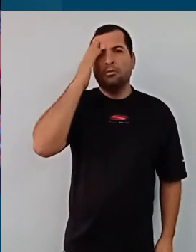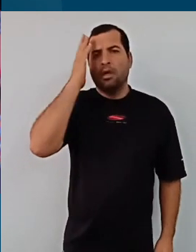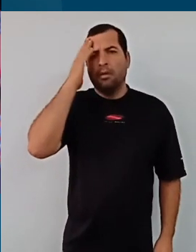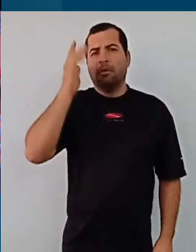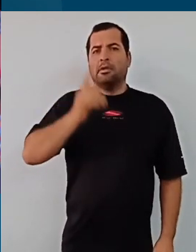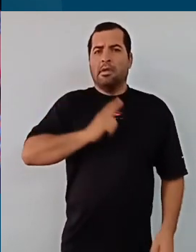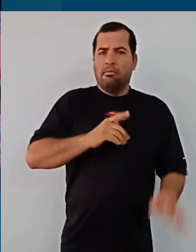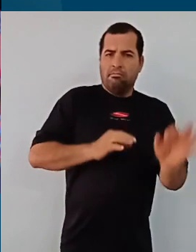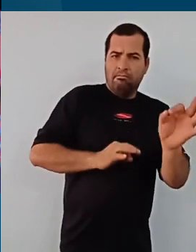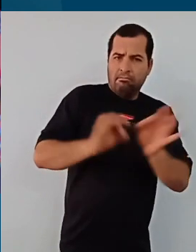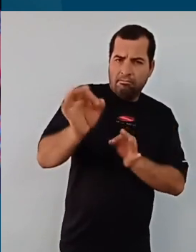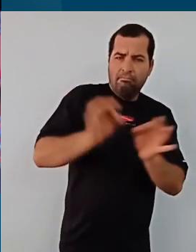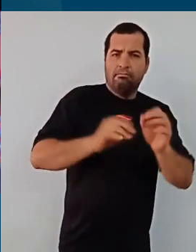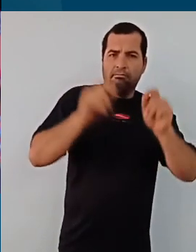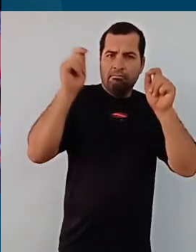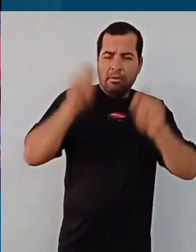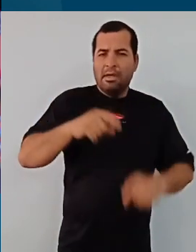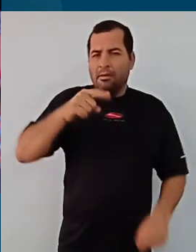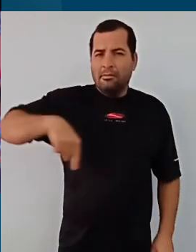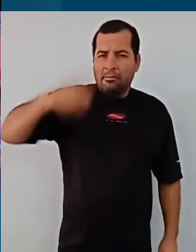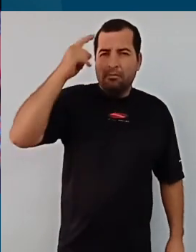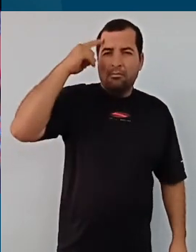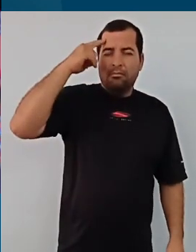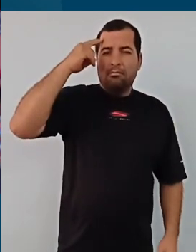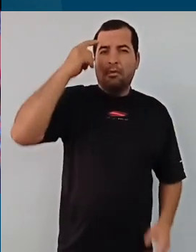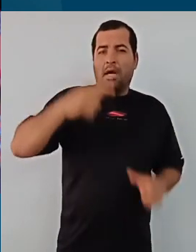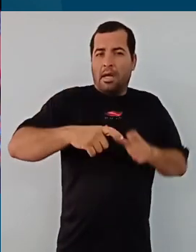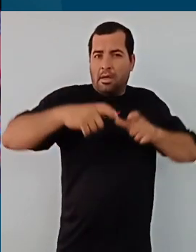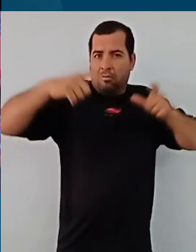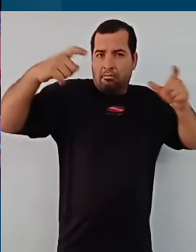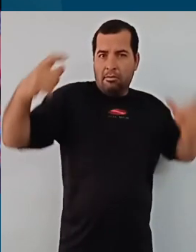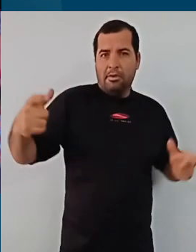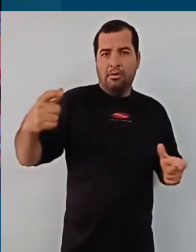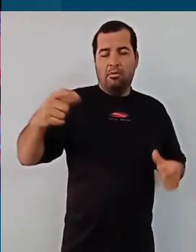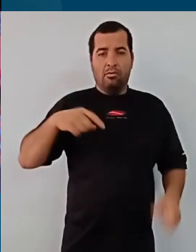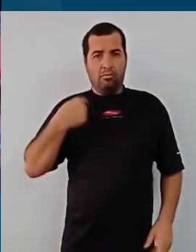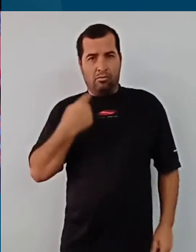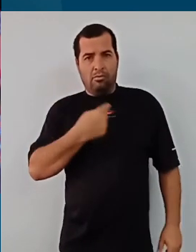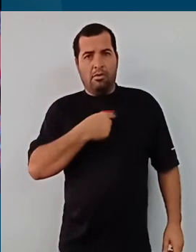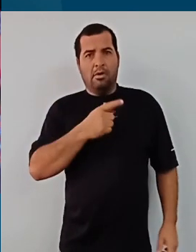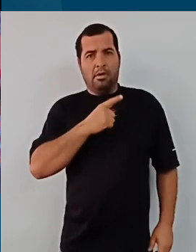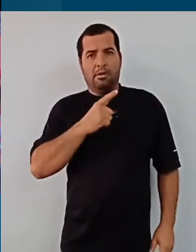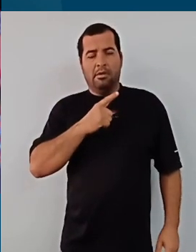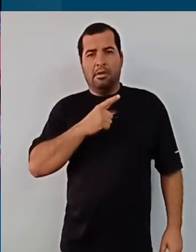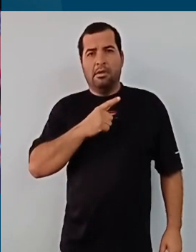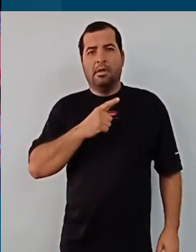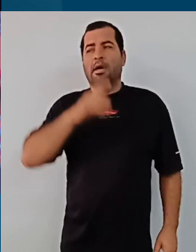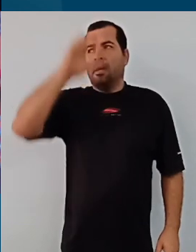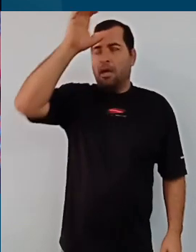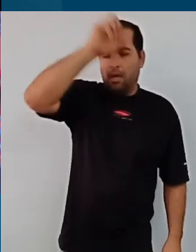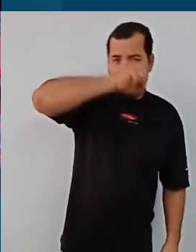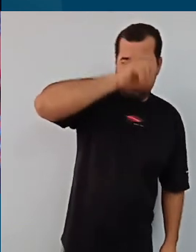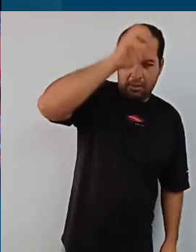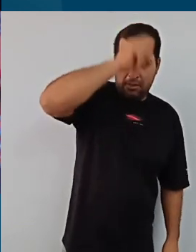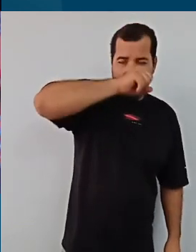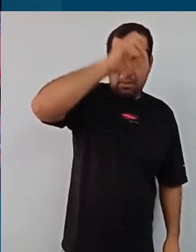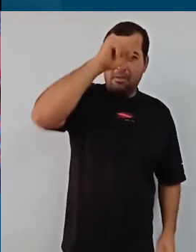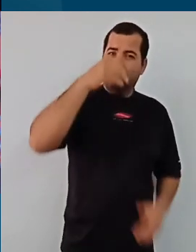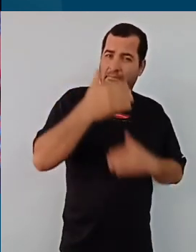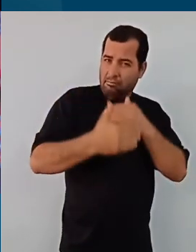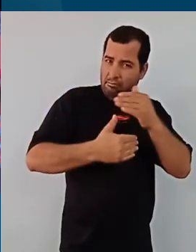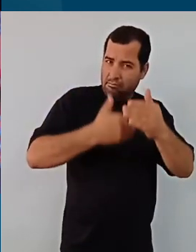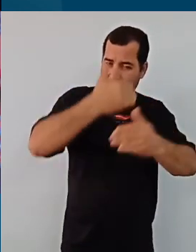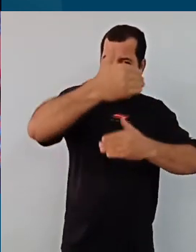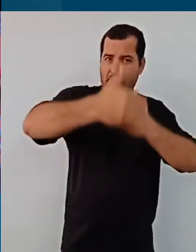condições ali de pensar essa ampliação, porque nós temos a aprendizagem acontecendo